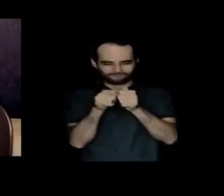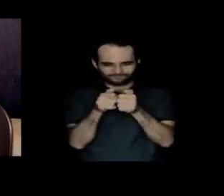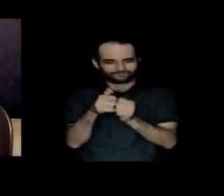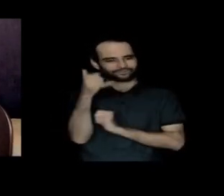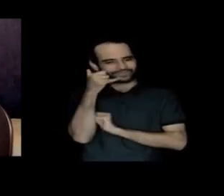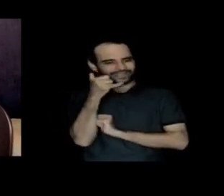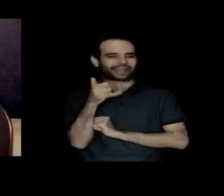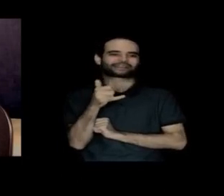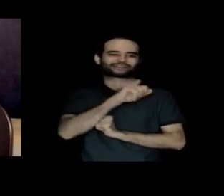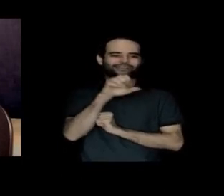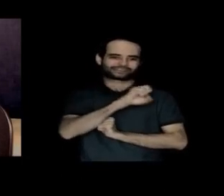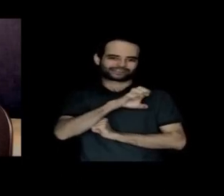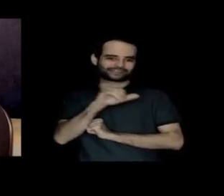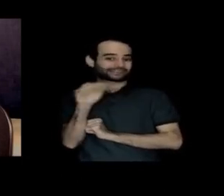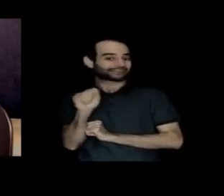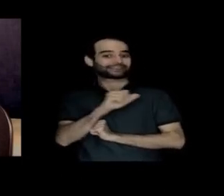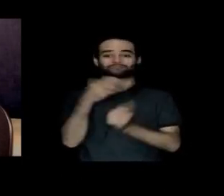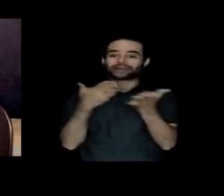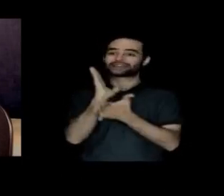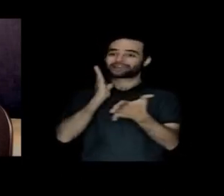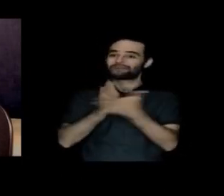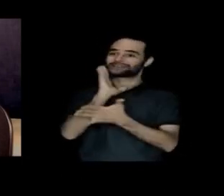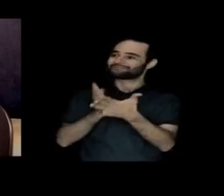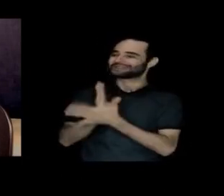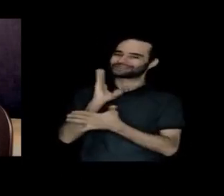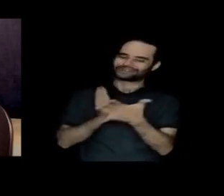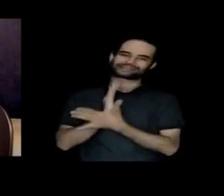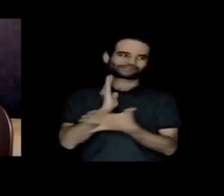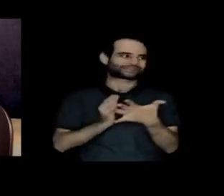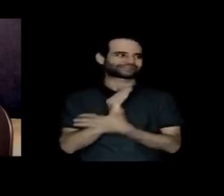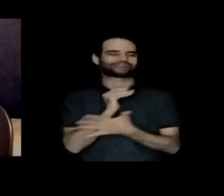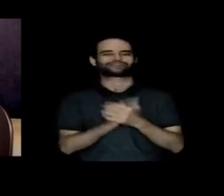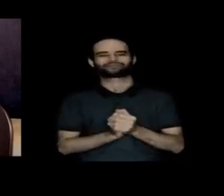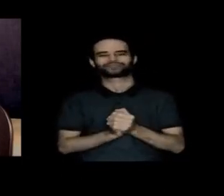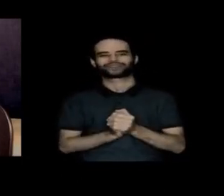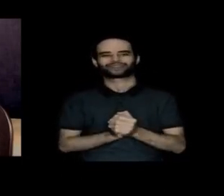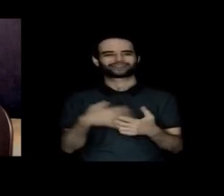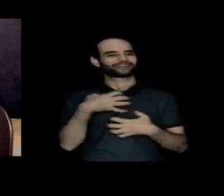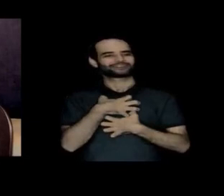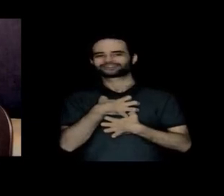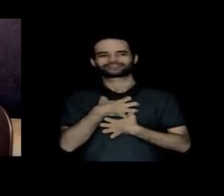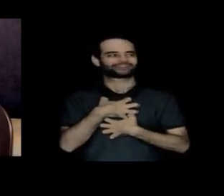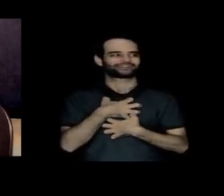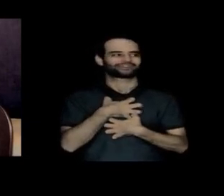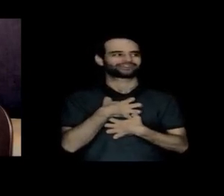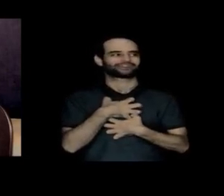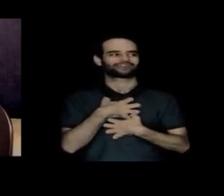dela e ligou pra Jéssica. E ela gritava: Jéssica, eu